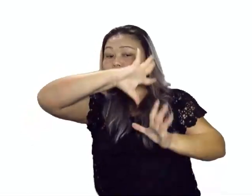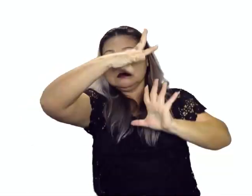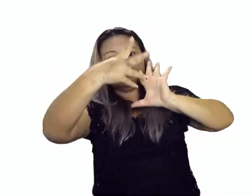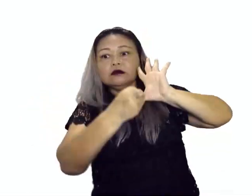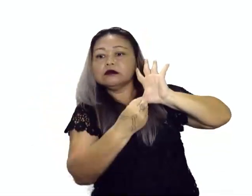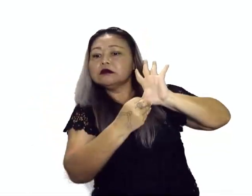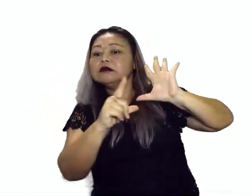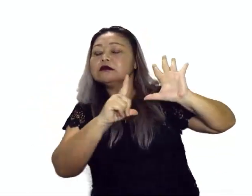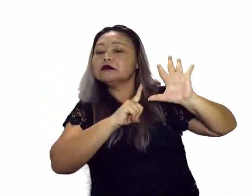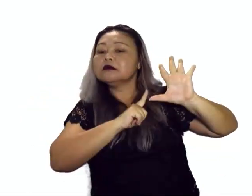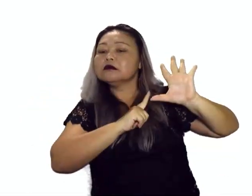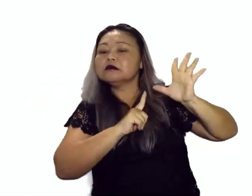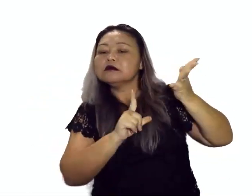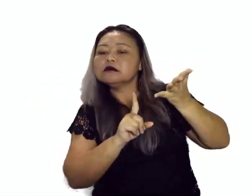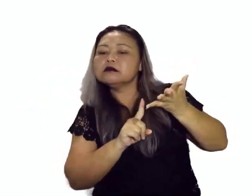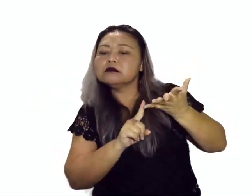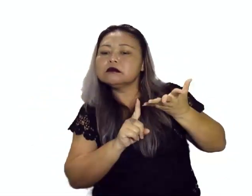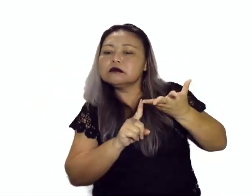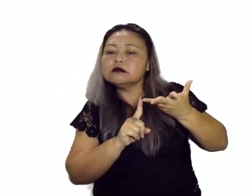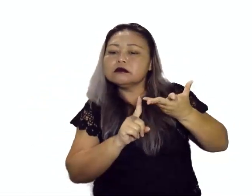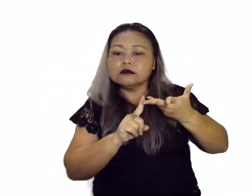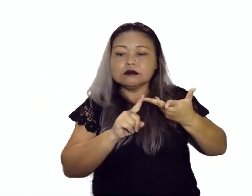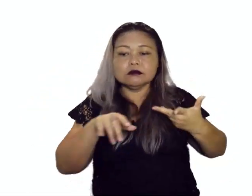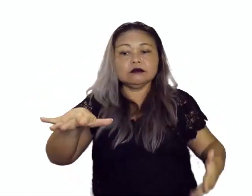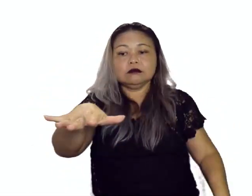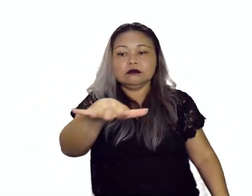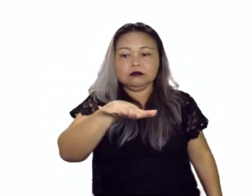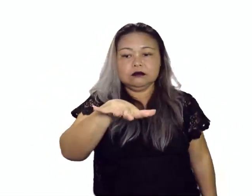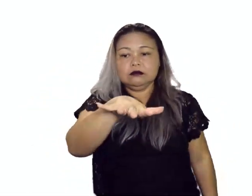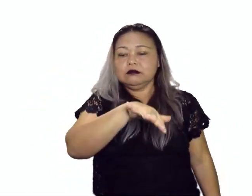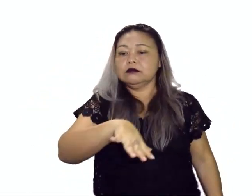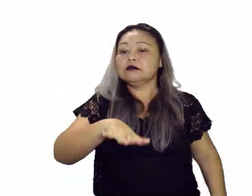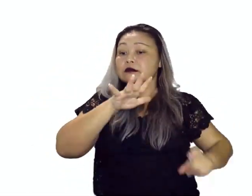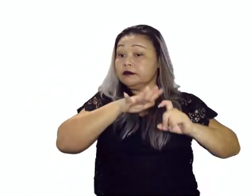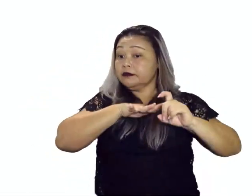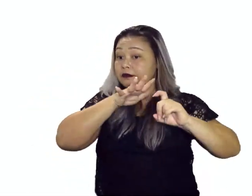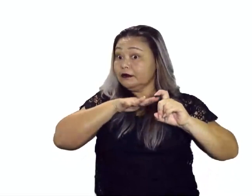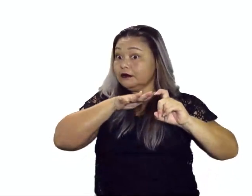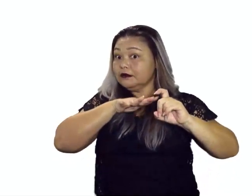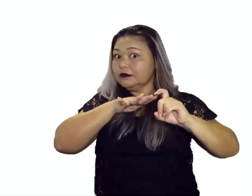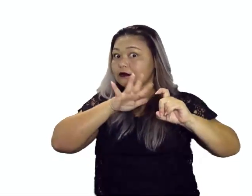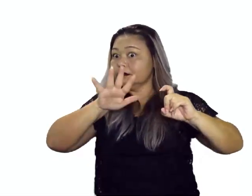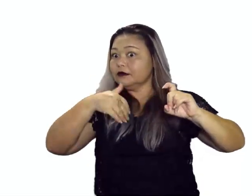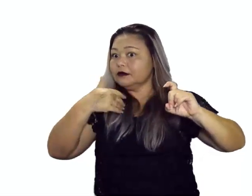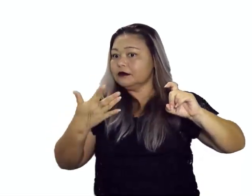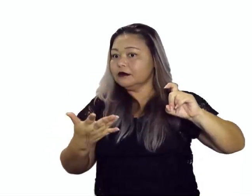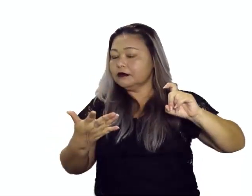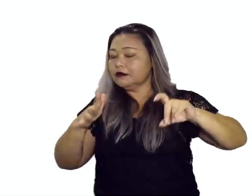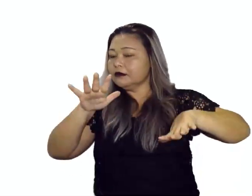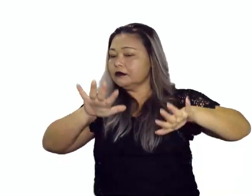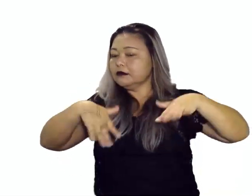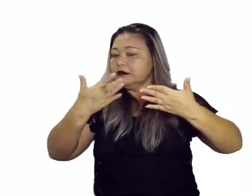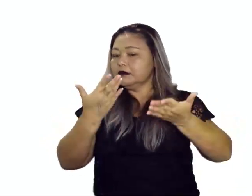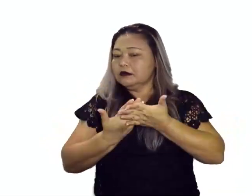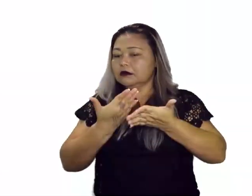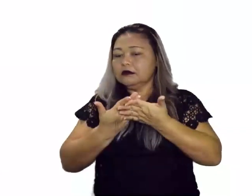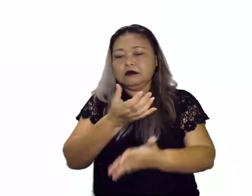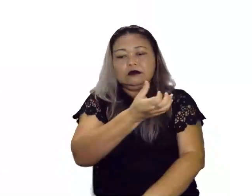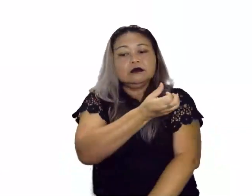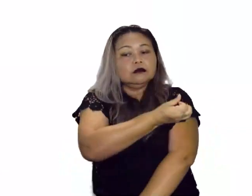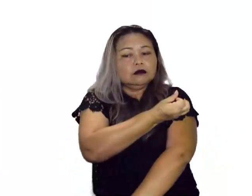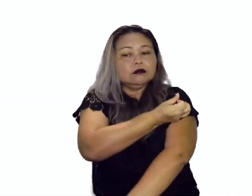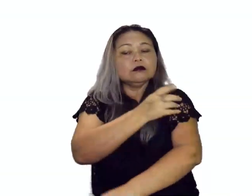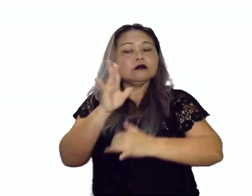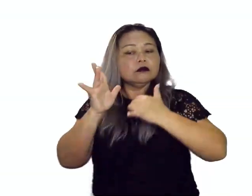amazônica, nós iremos ver várias situações mitológicas. Inclusive, né? Tem aulas do sexto ano que nós colocamos